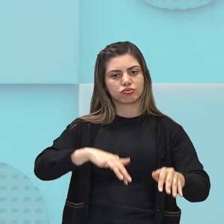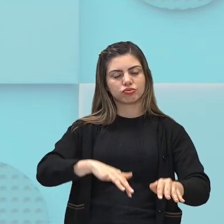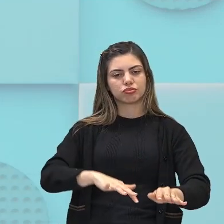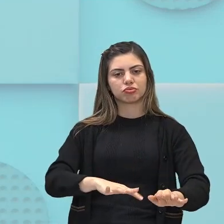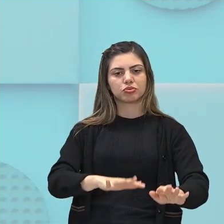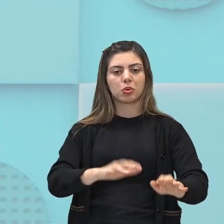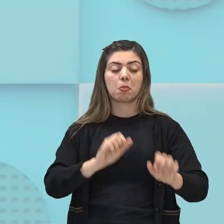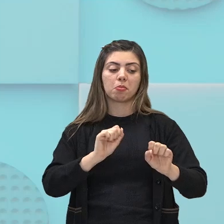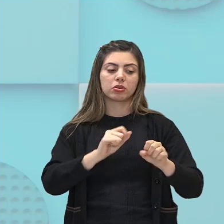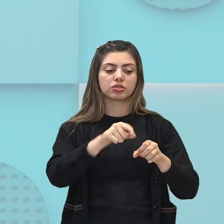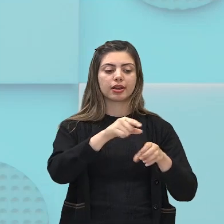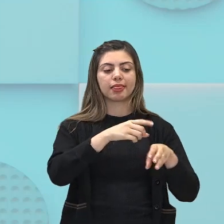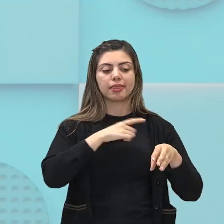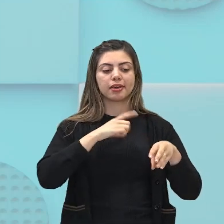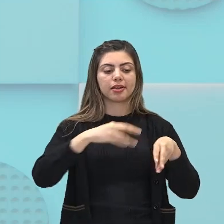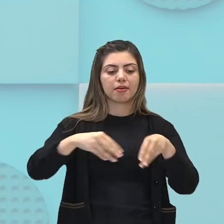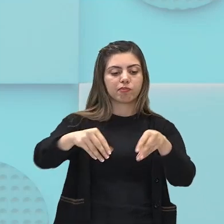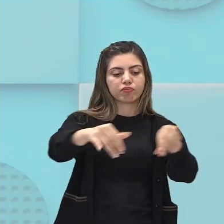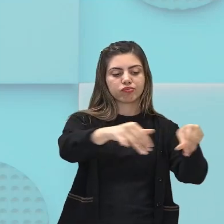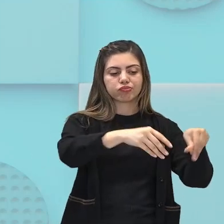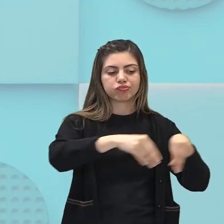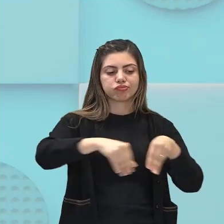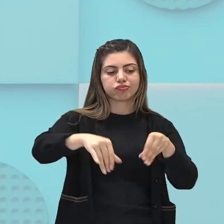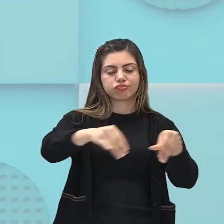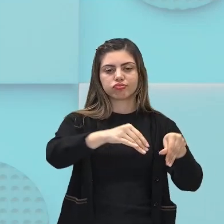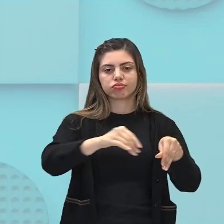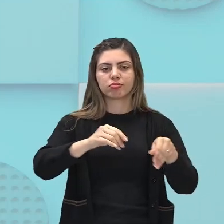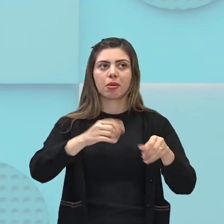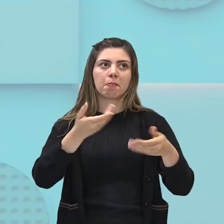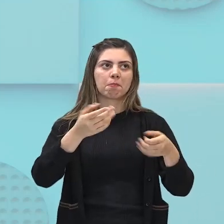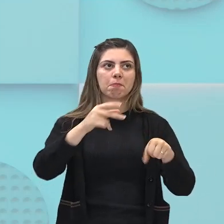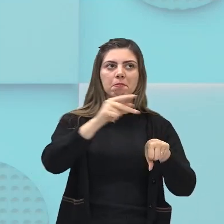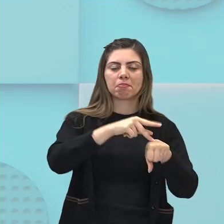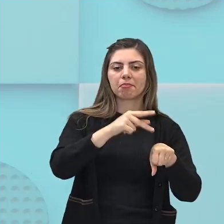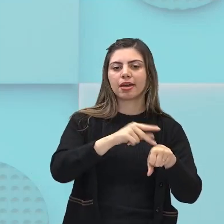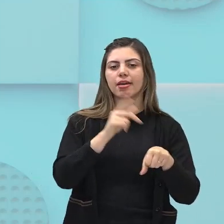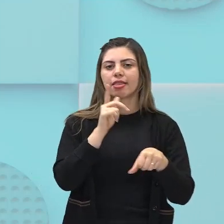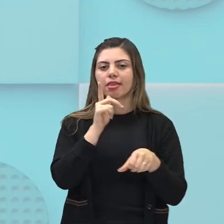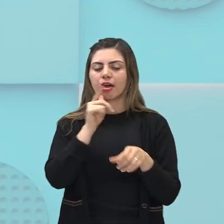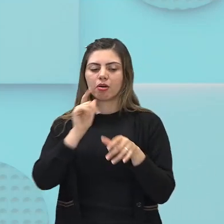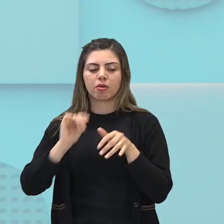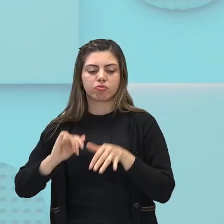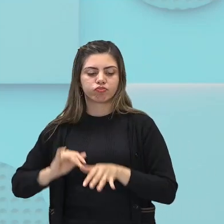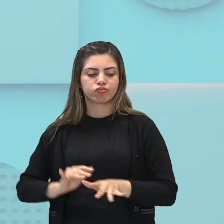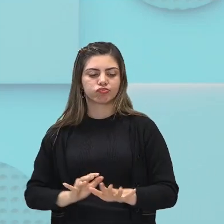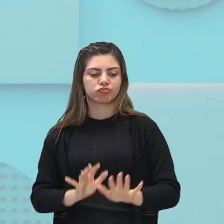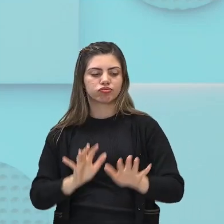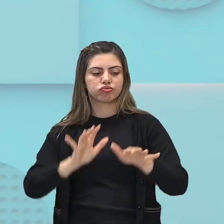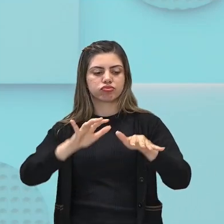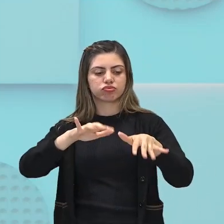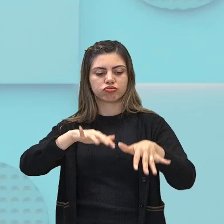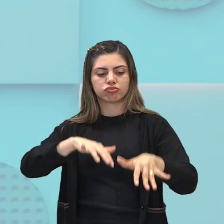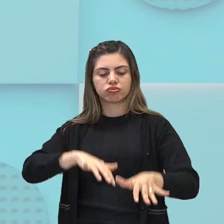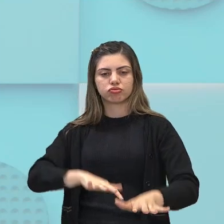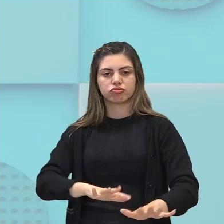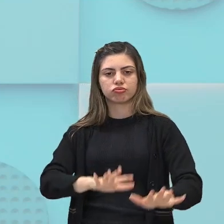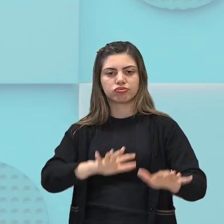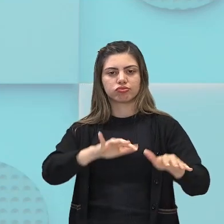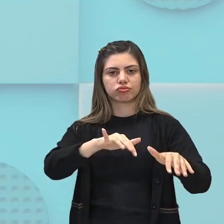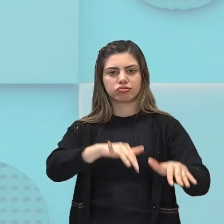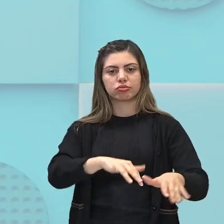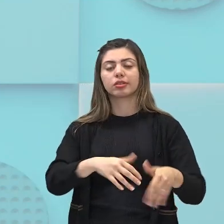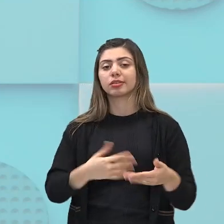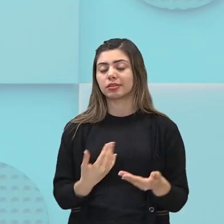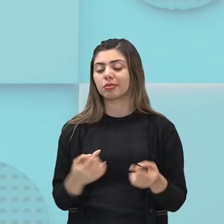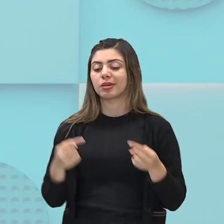pode ser na areia da praia, pode ser em uma pedra. E isso dá uma outra perspectiva ao poema.